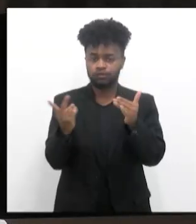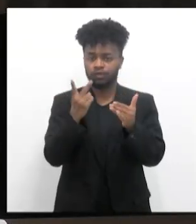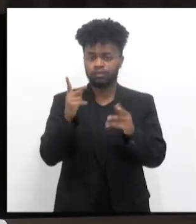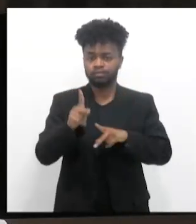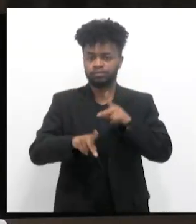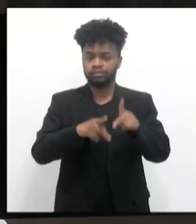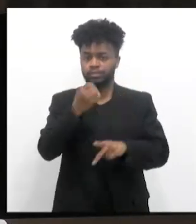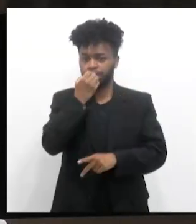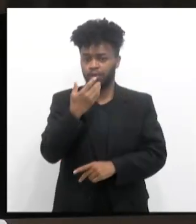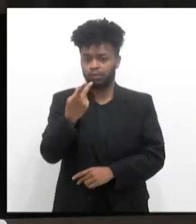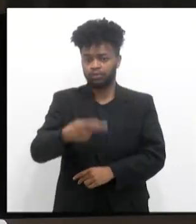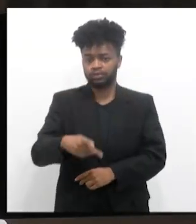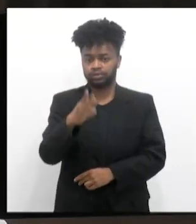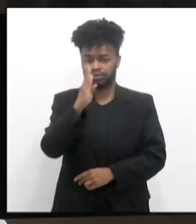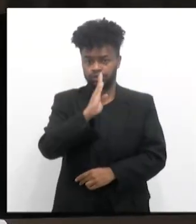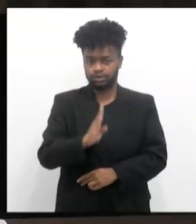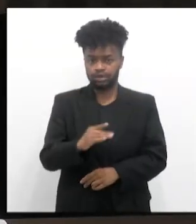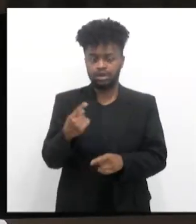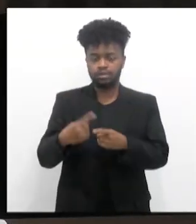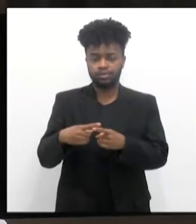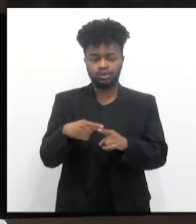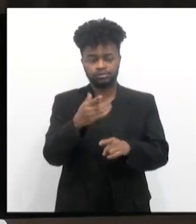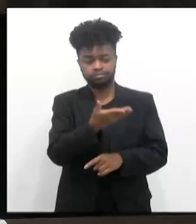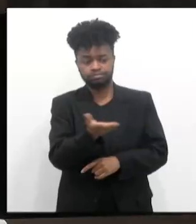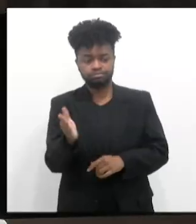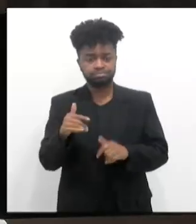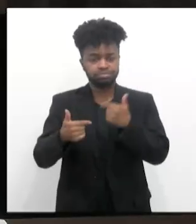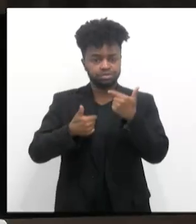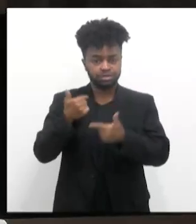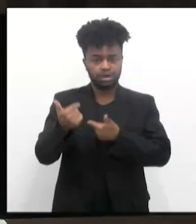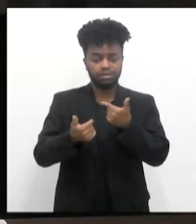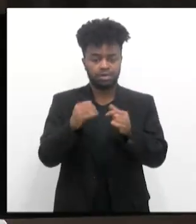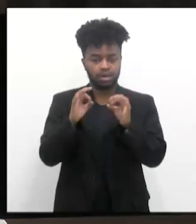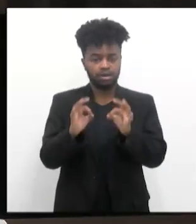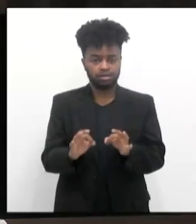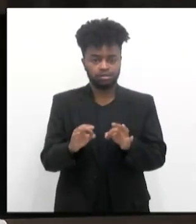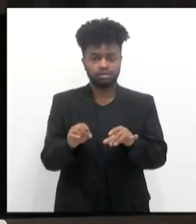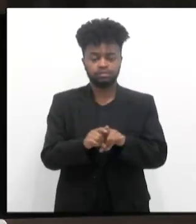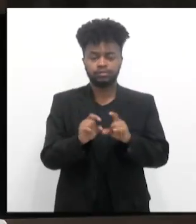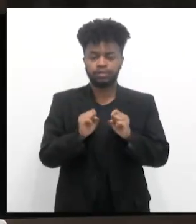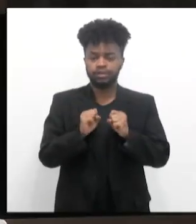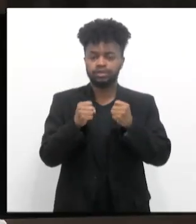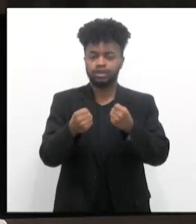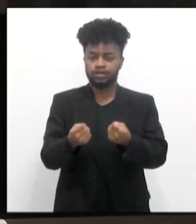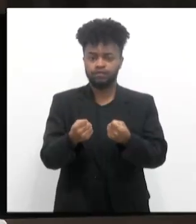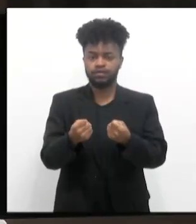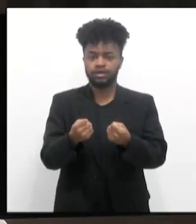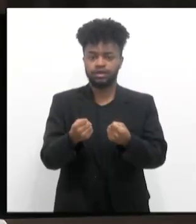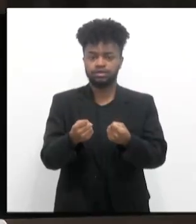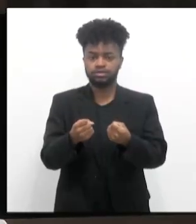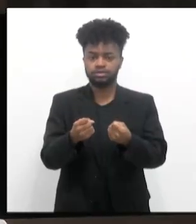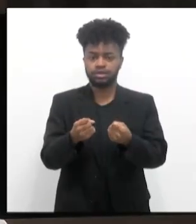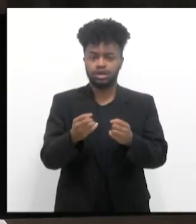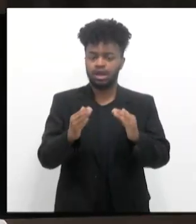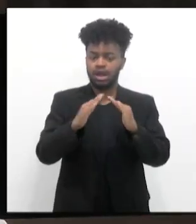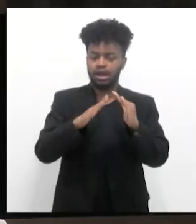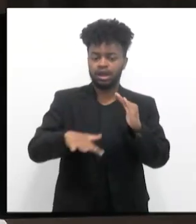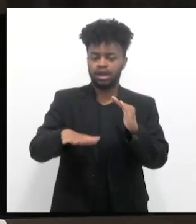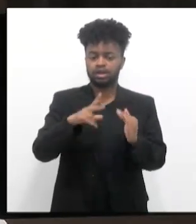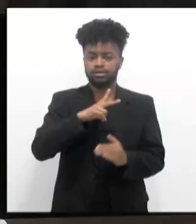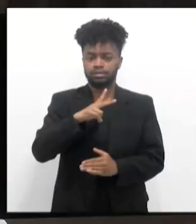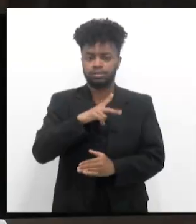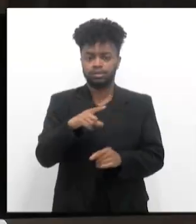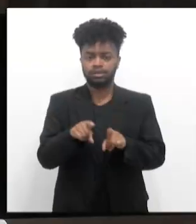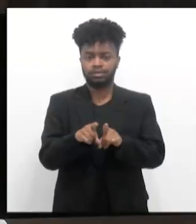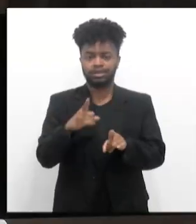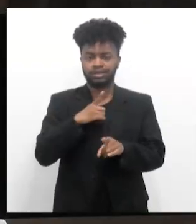bem brasileira, que é trabalhadora, que defende a propriedade privada, que tem